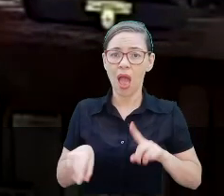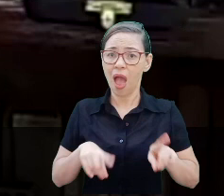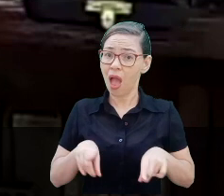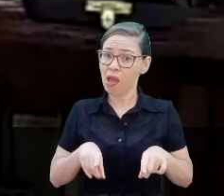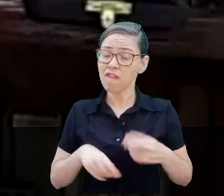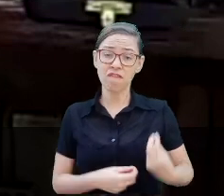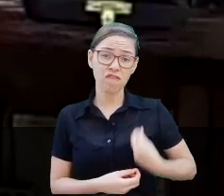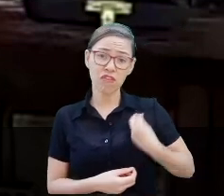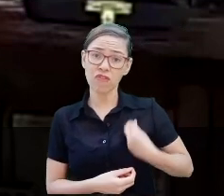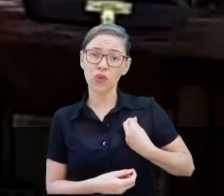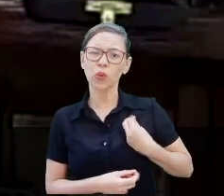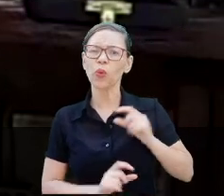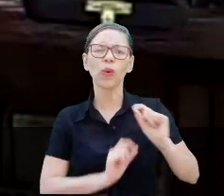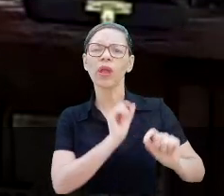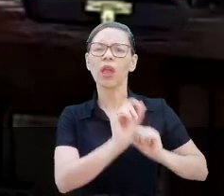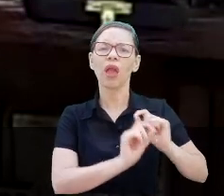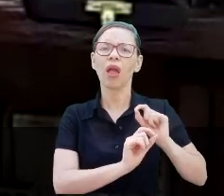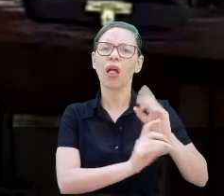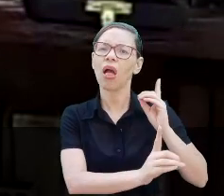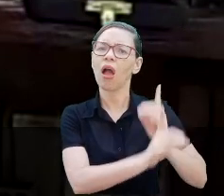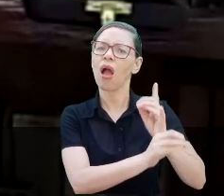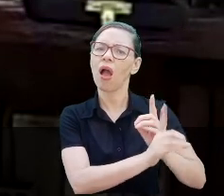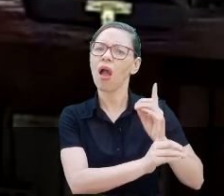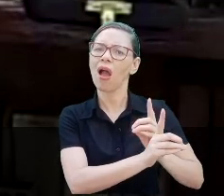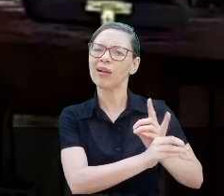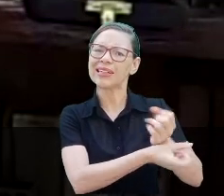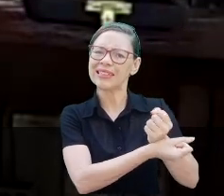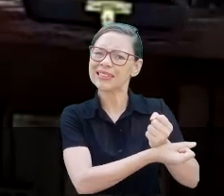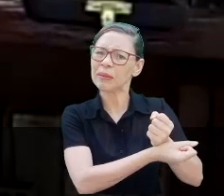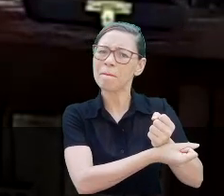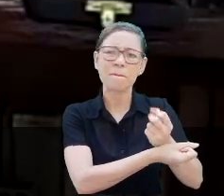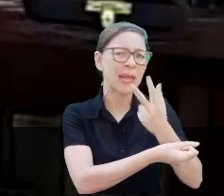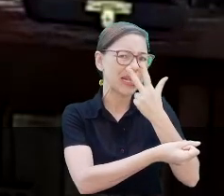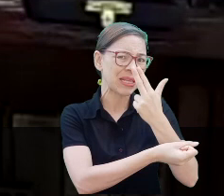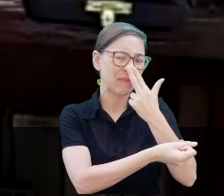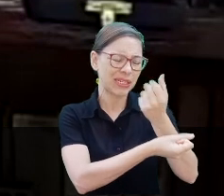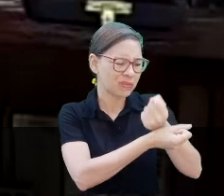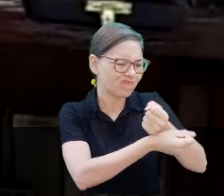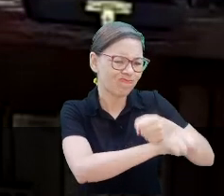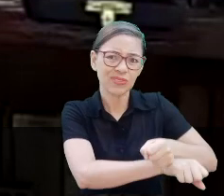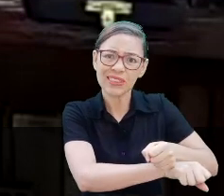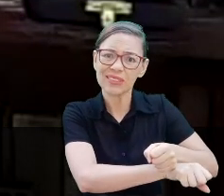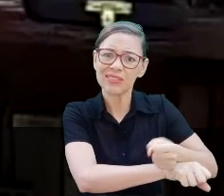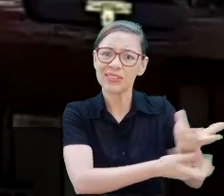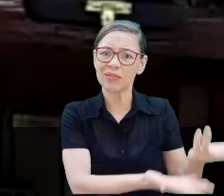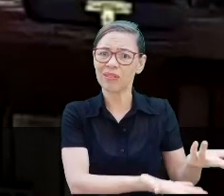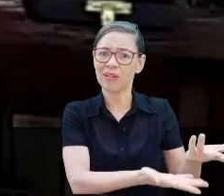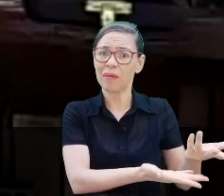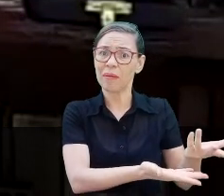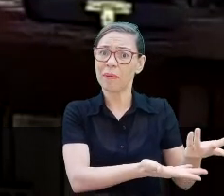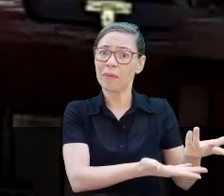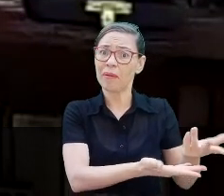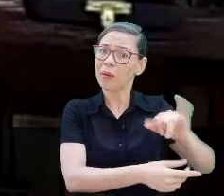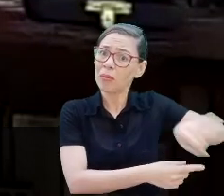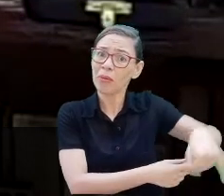as travestis, mulheres trans, no campo da prostituição, num sentido explorador, né? Uma exploração